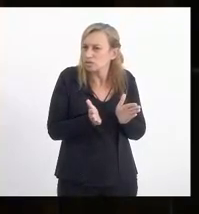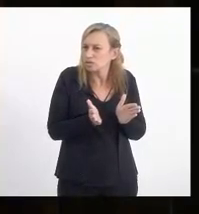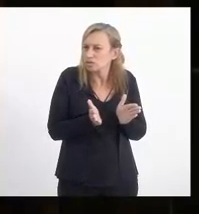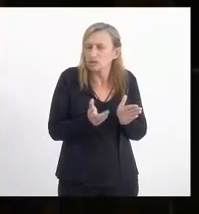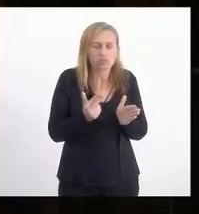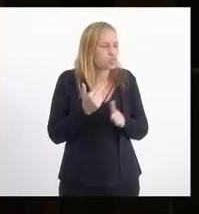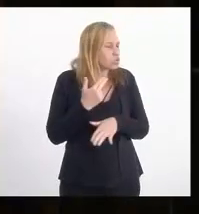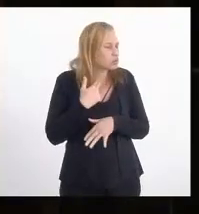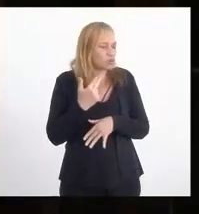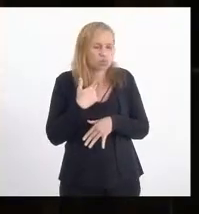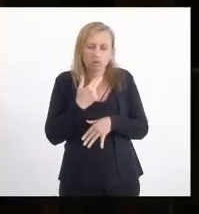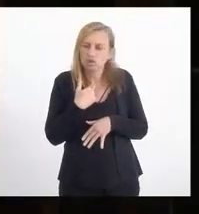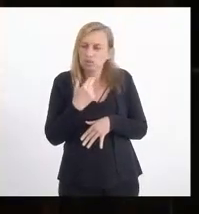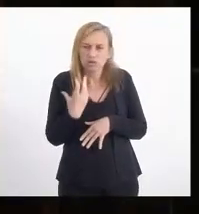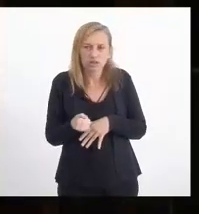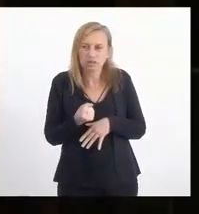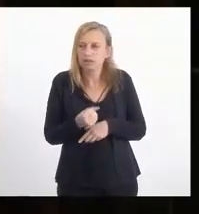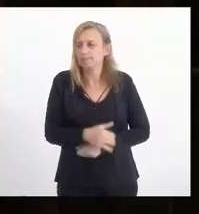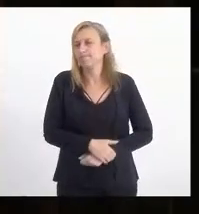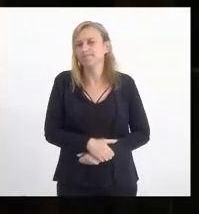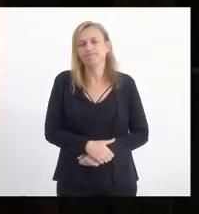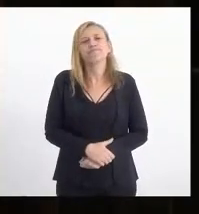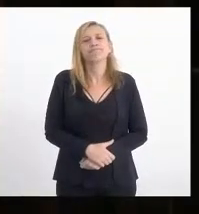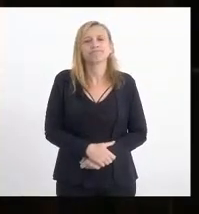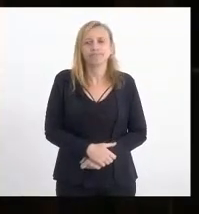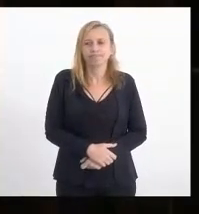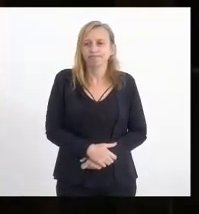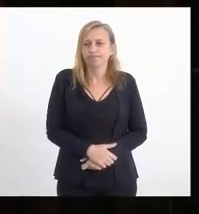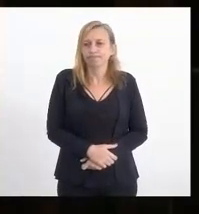nós não podemos aturar isso